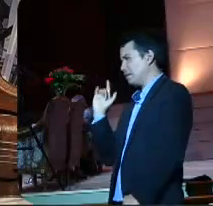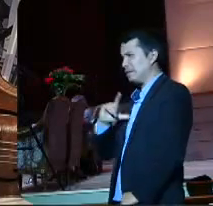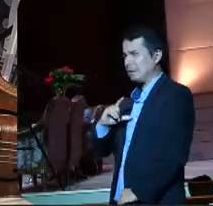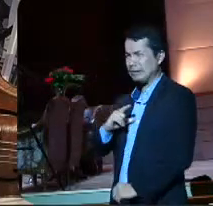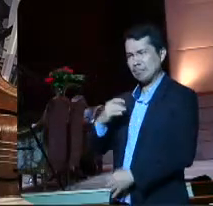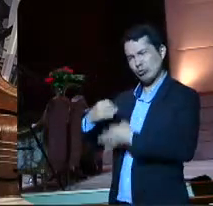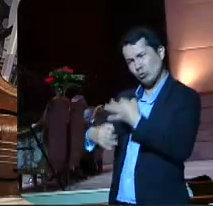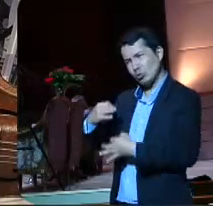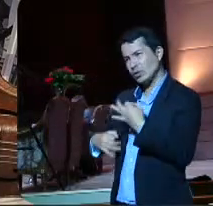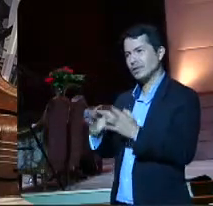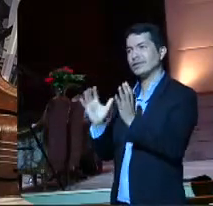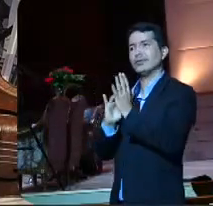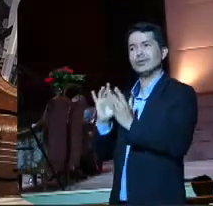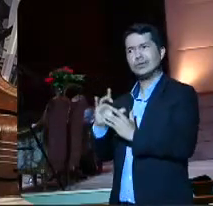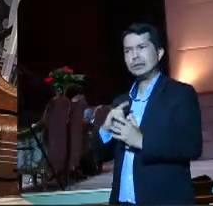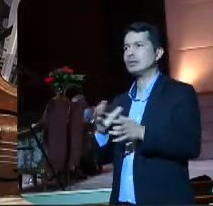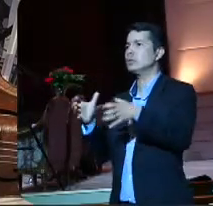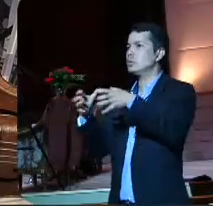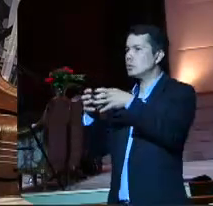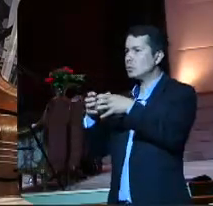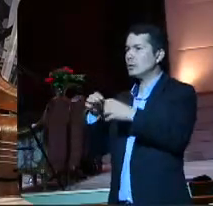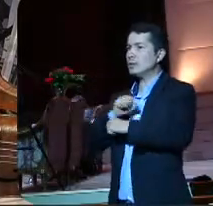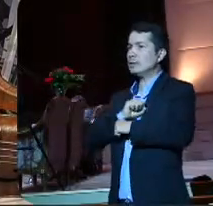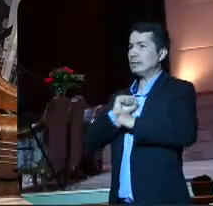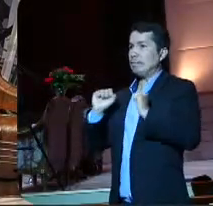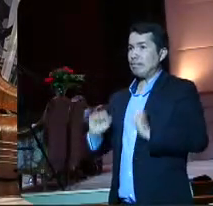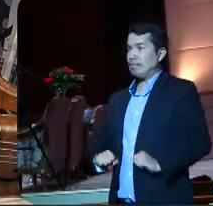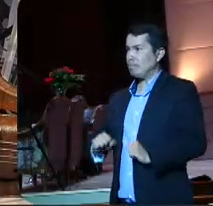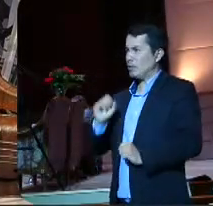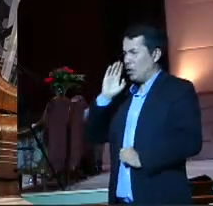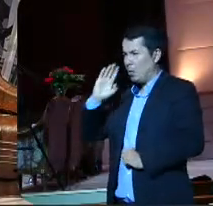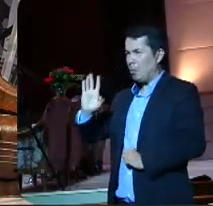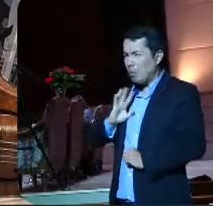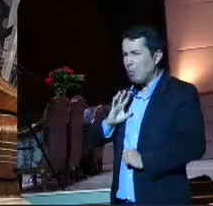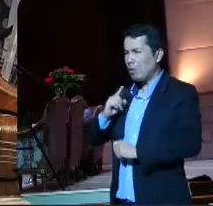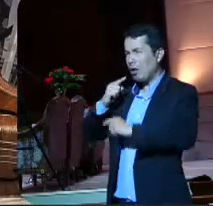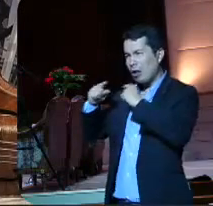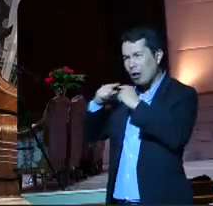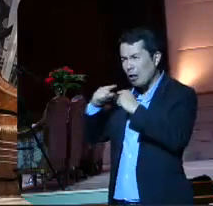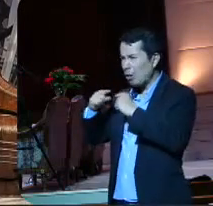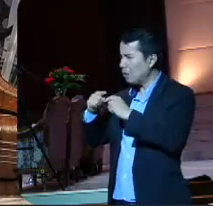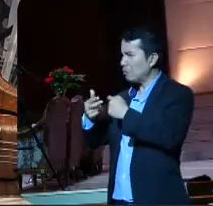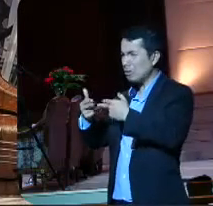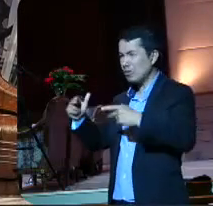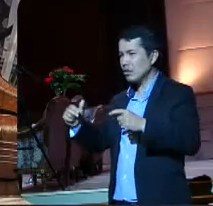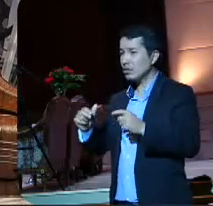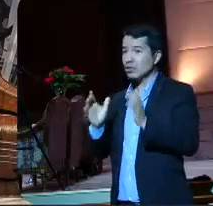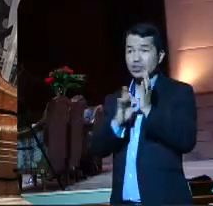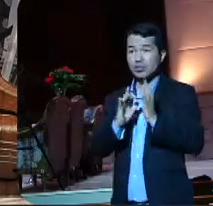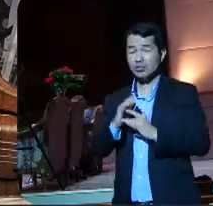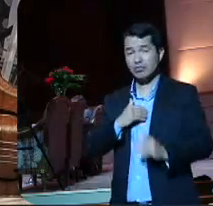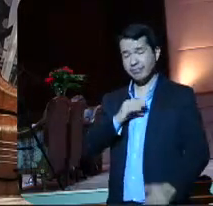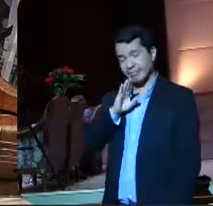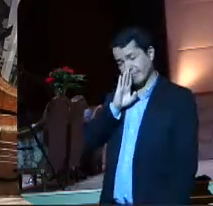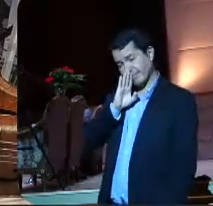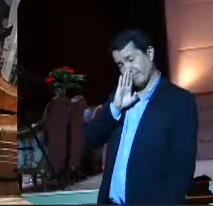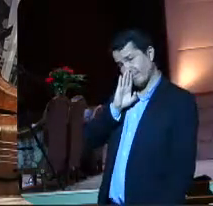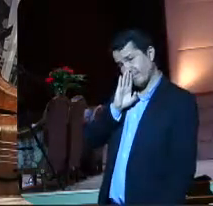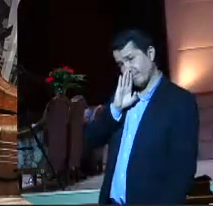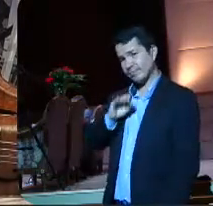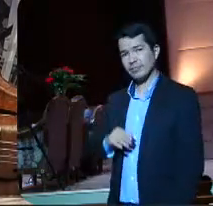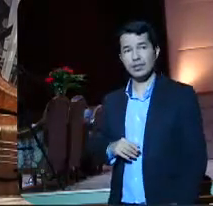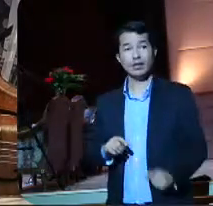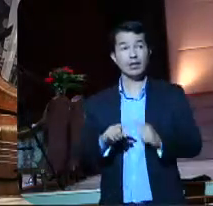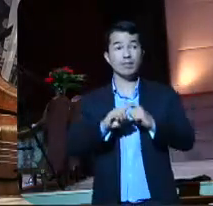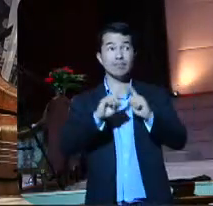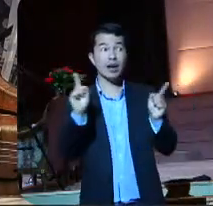vai perceber que tem muita coisa acontecendo. Tem uma discussão ali naquele plenário. Mas quando o